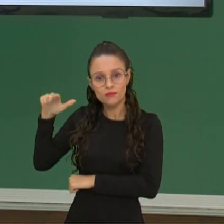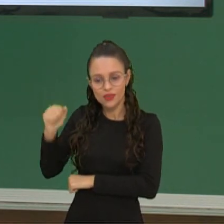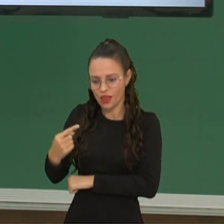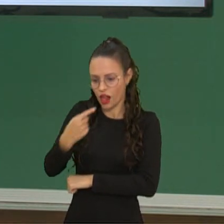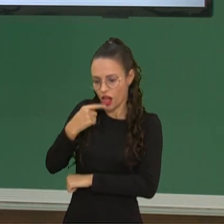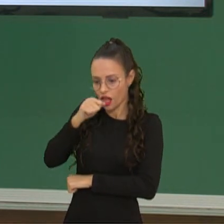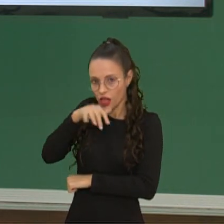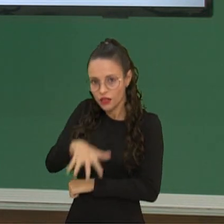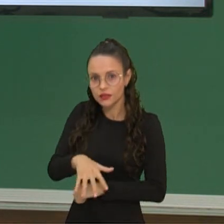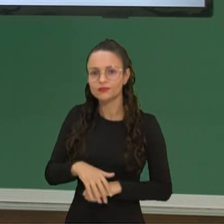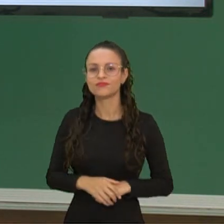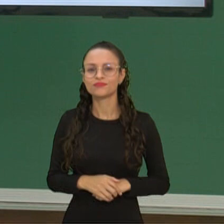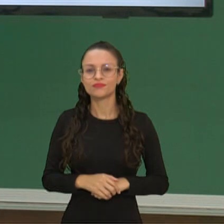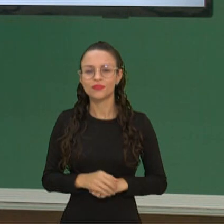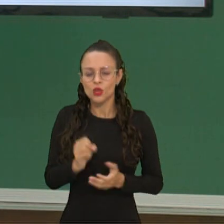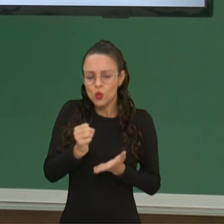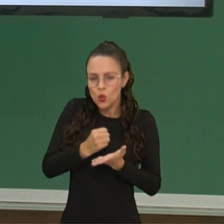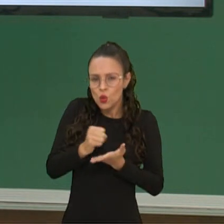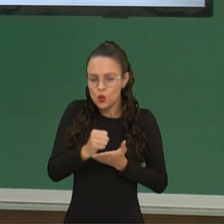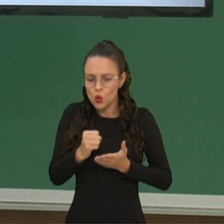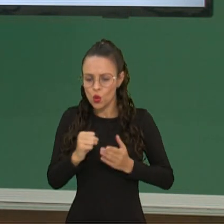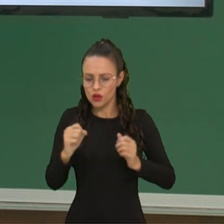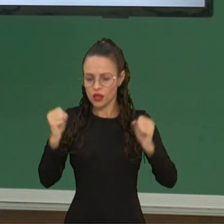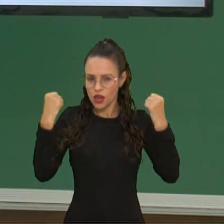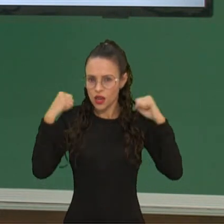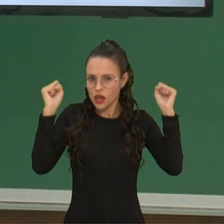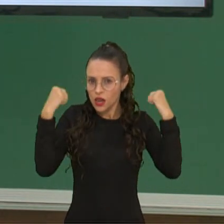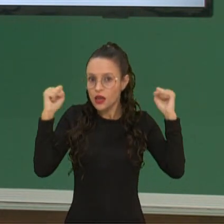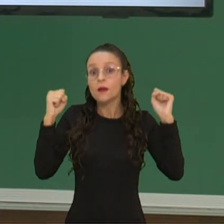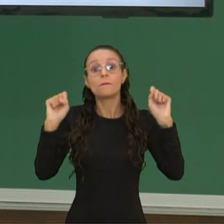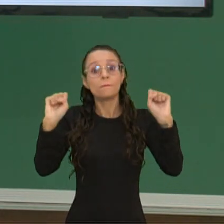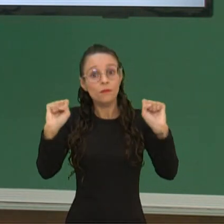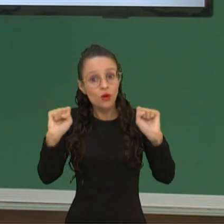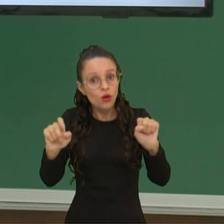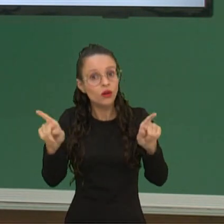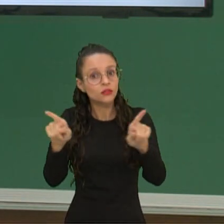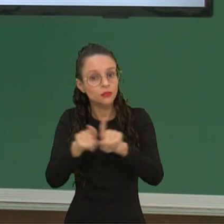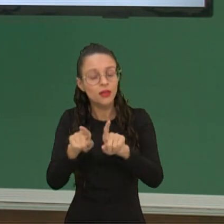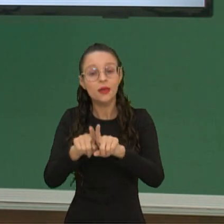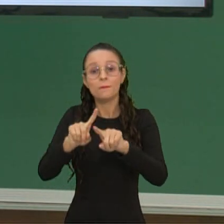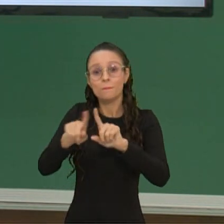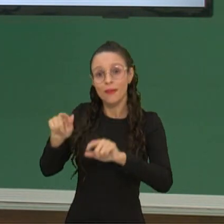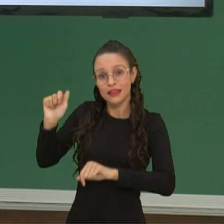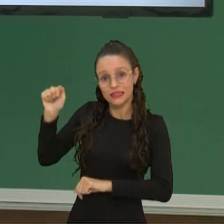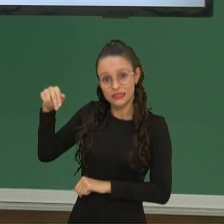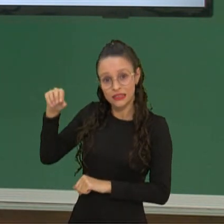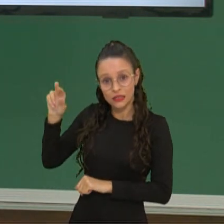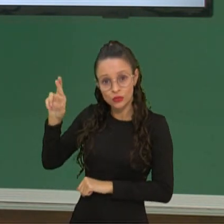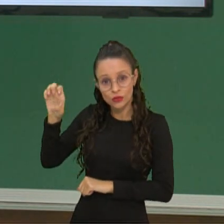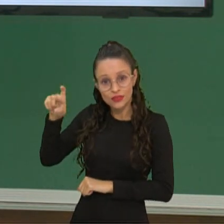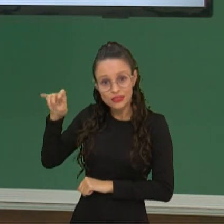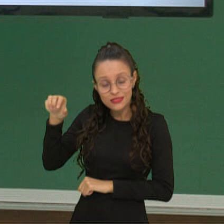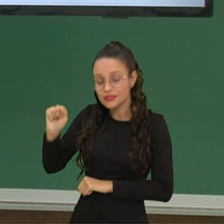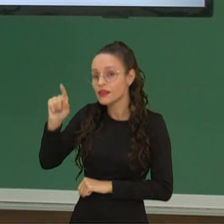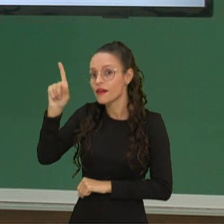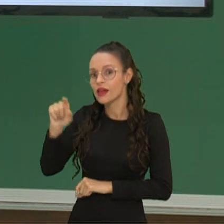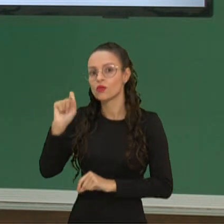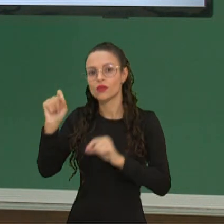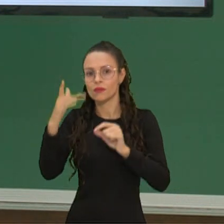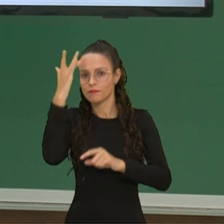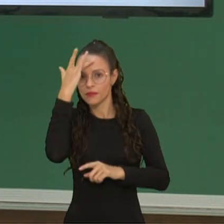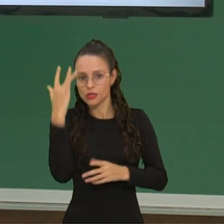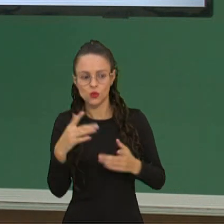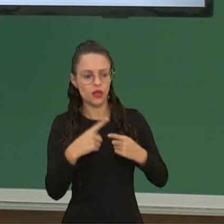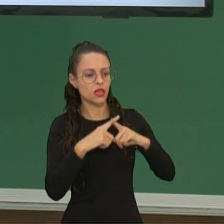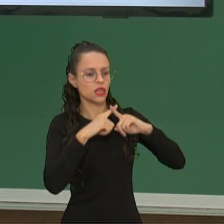controlando calorias fazendo muito exercício isso pode acontecer também mas anorexia quando ela é muito restrita a pessoa